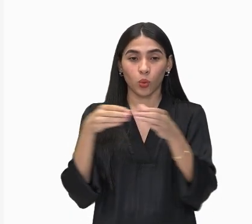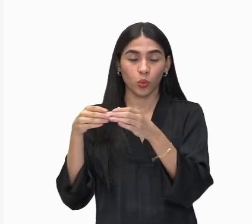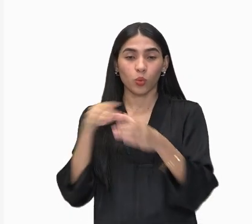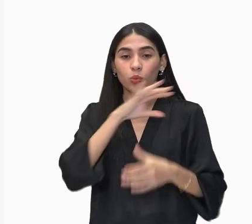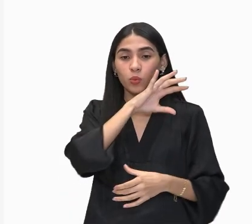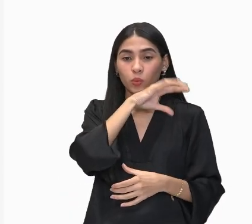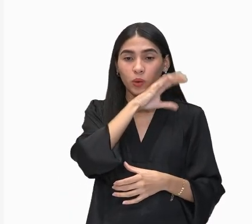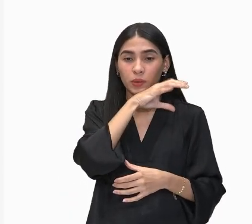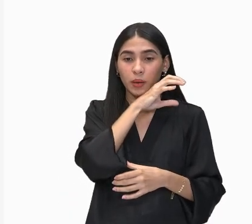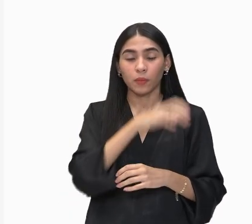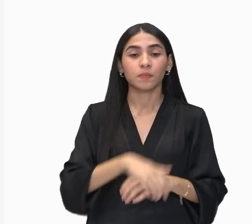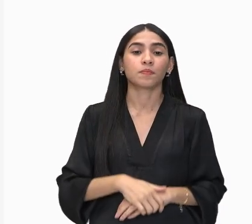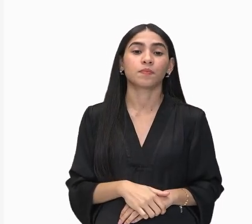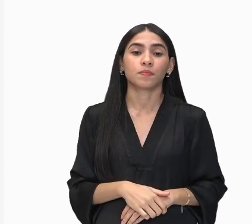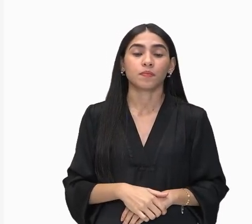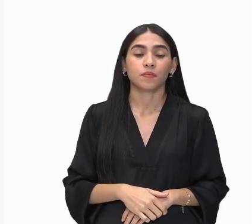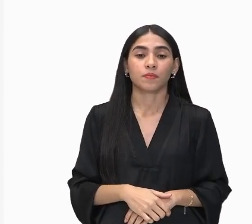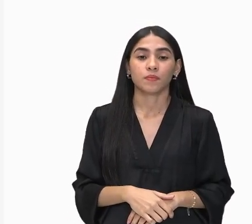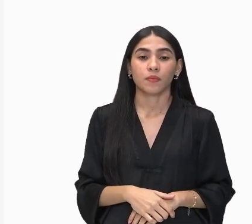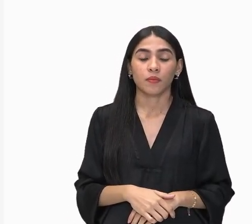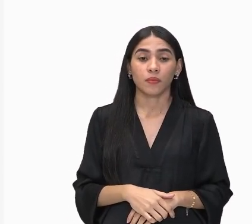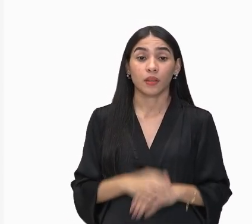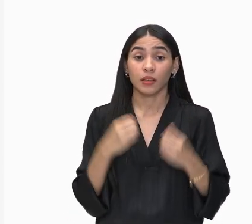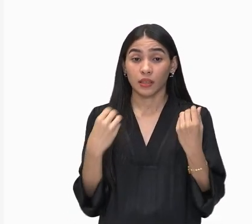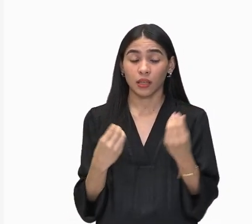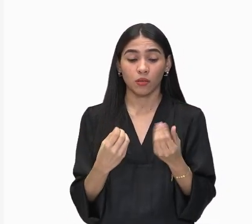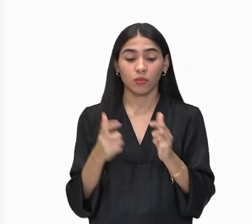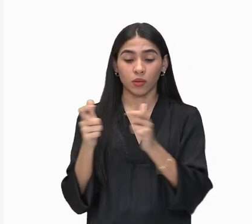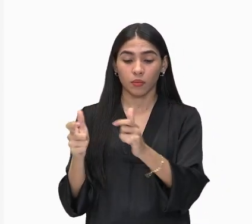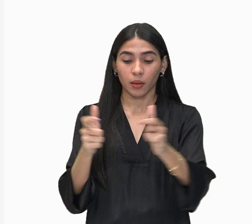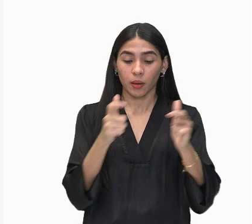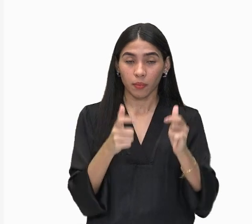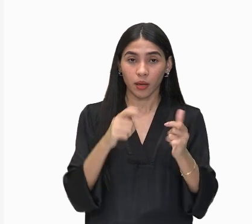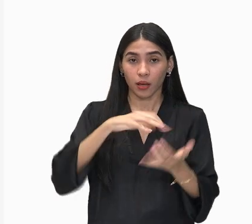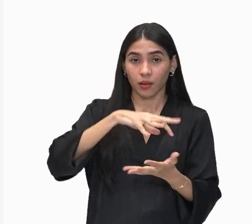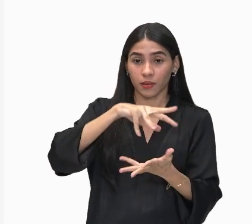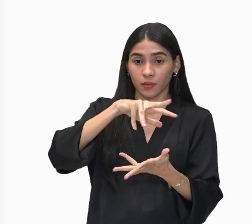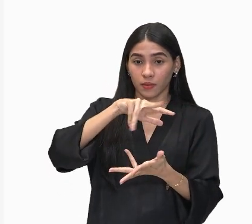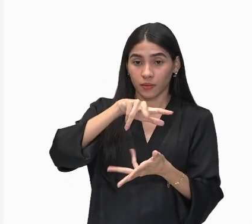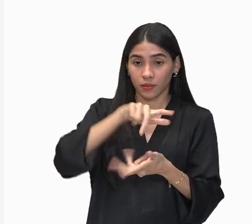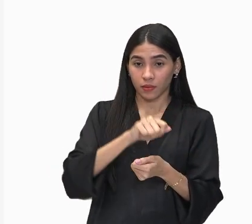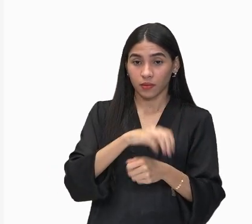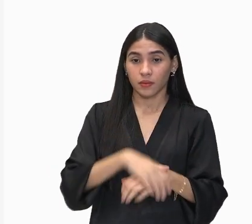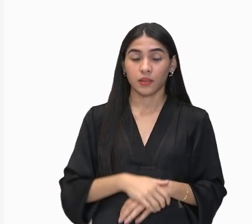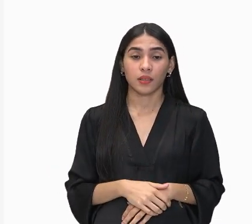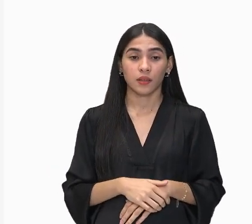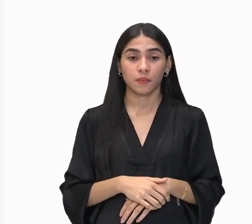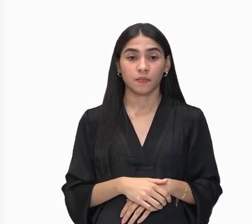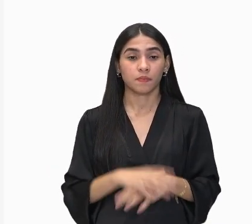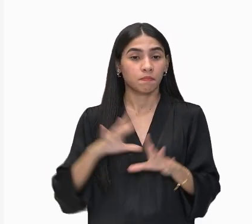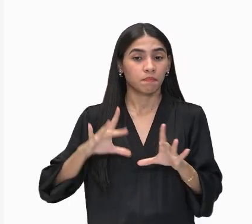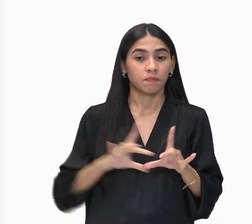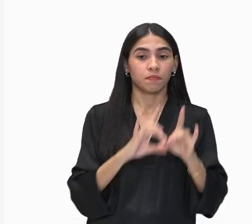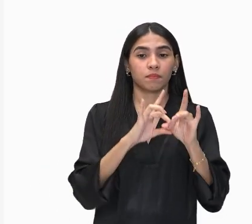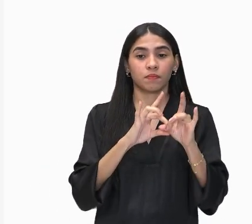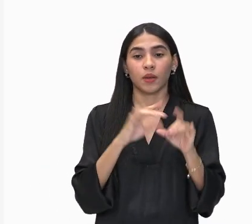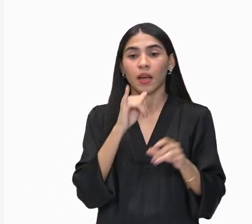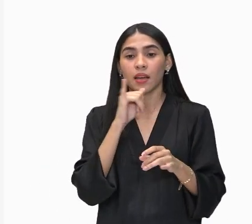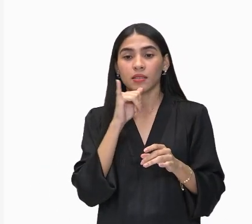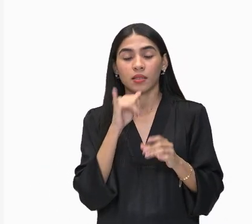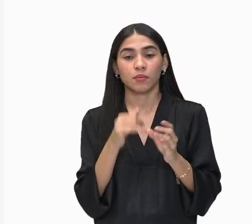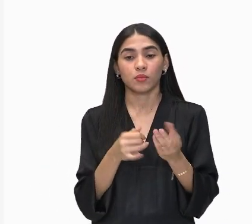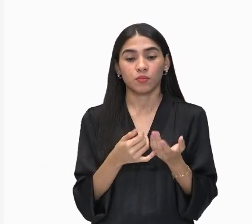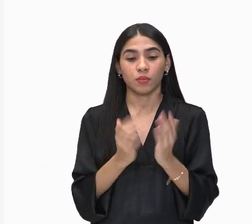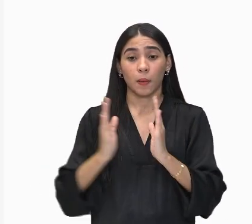em dia. Então, a distribuição deles no planeta, fazendo esse link aí com a questão das